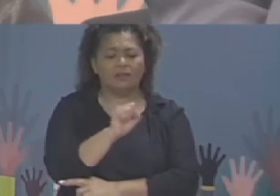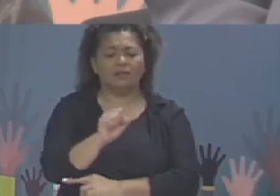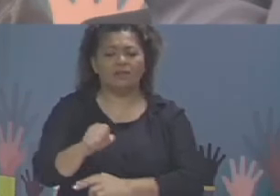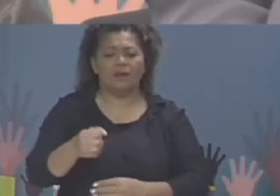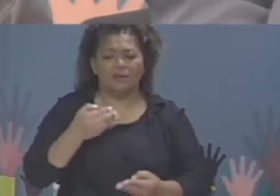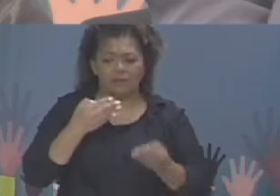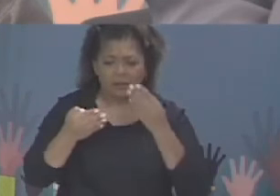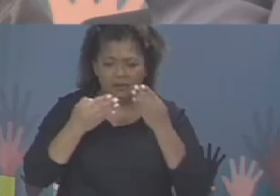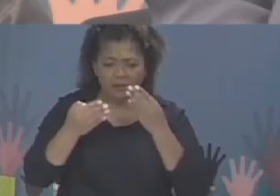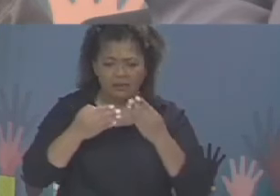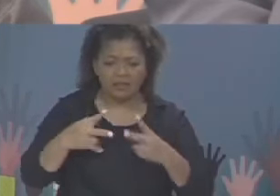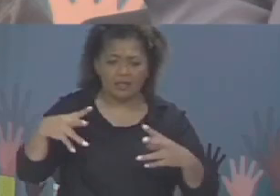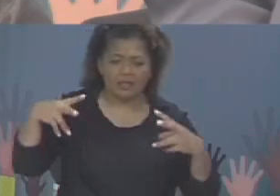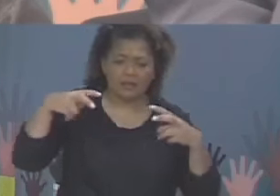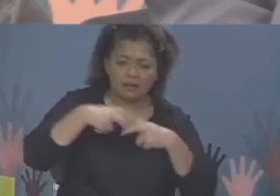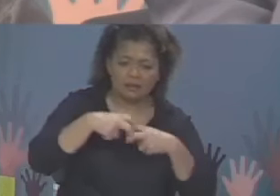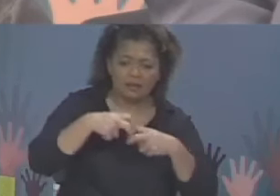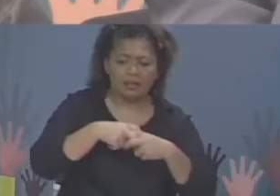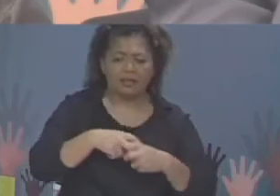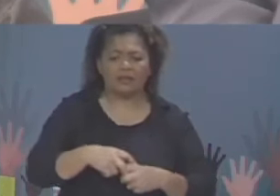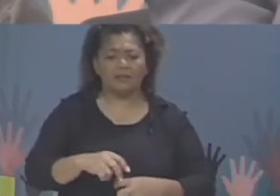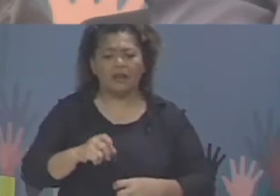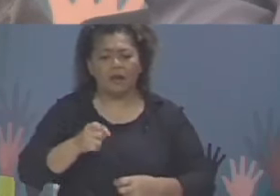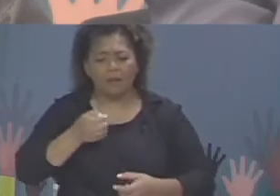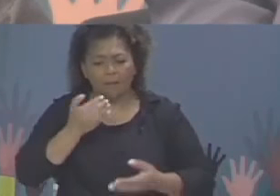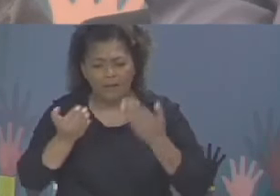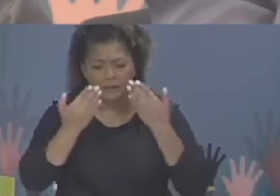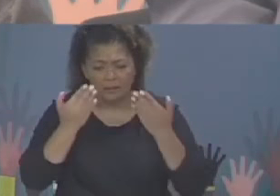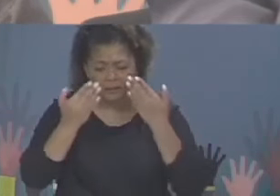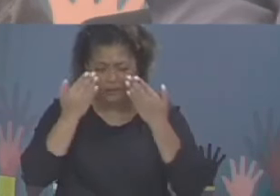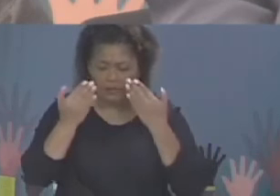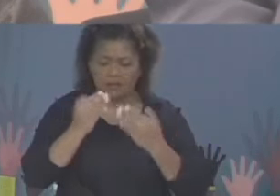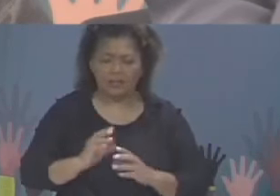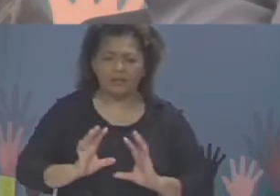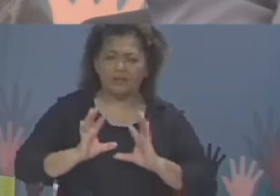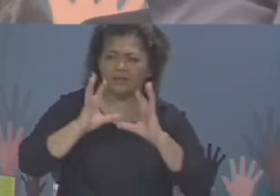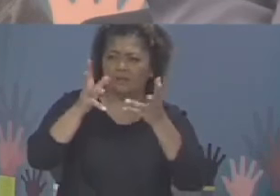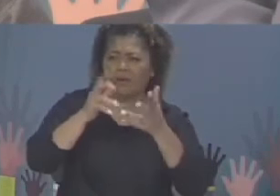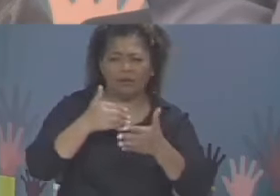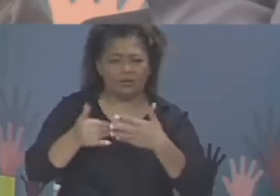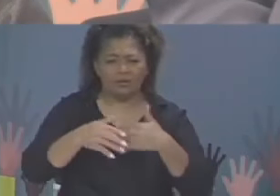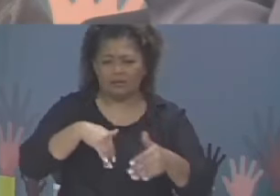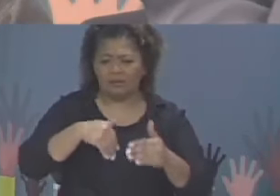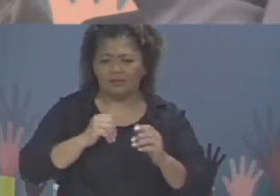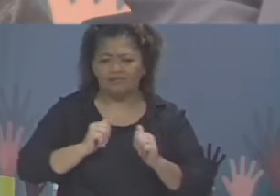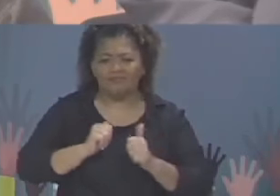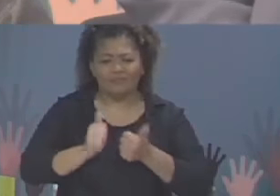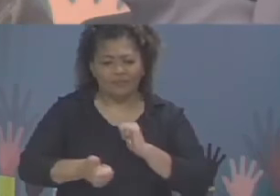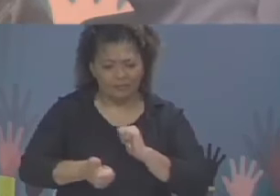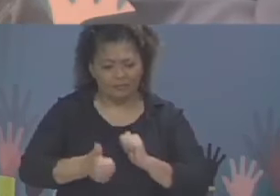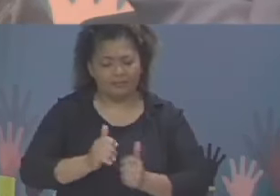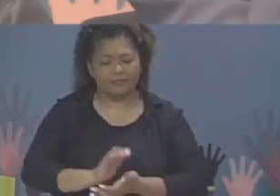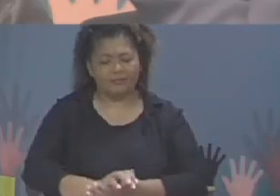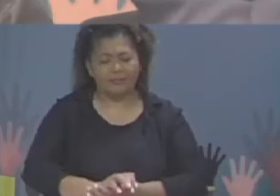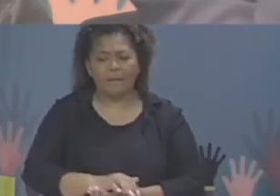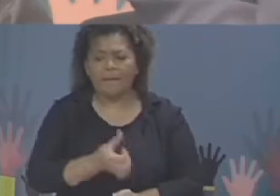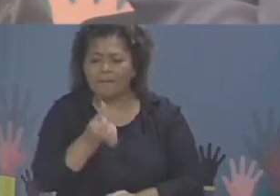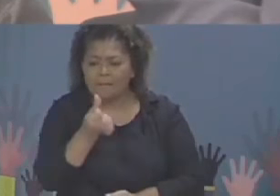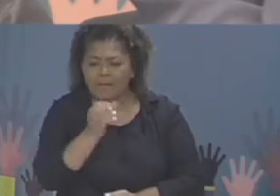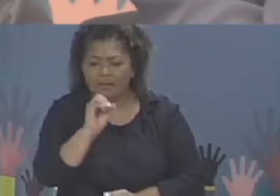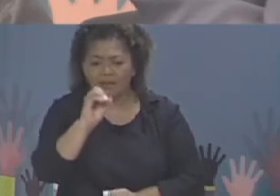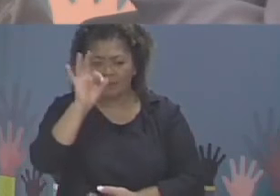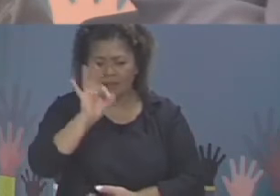Emergência e Desastre, Psicologia do Esporte e outros temas. Atingir a meta de investir mais de 60% dos